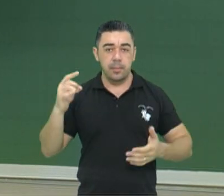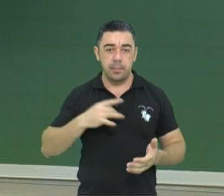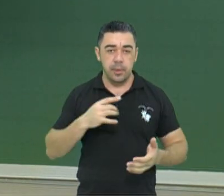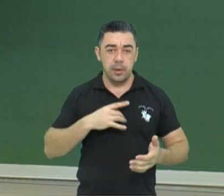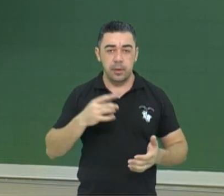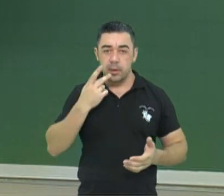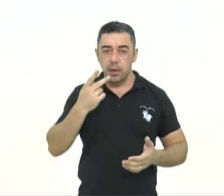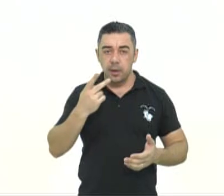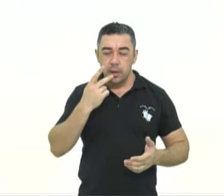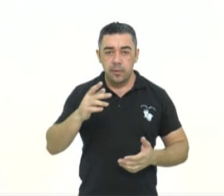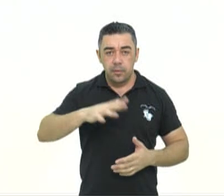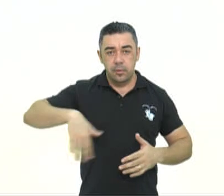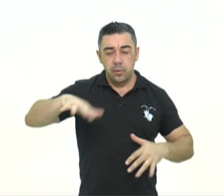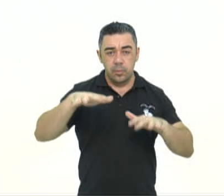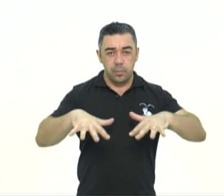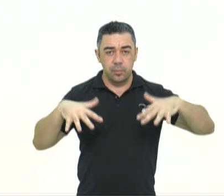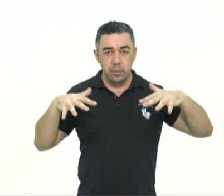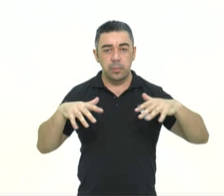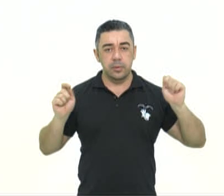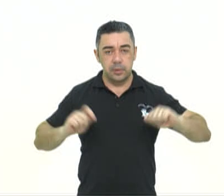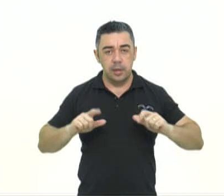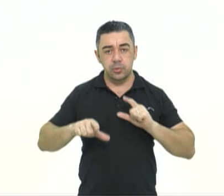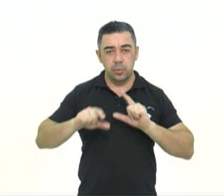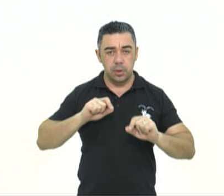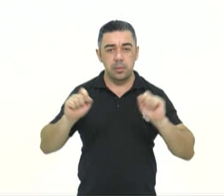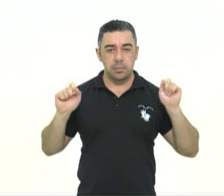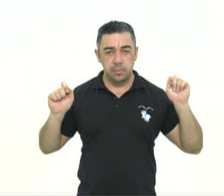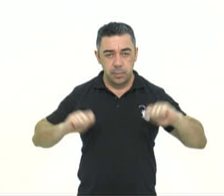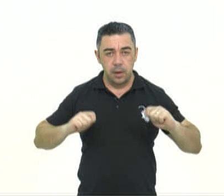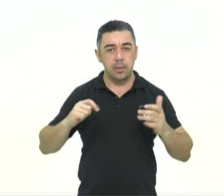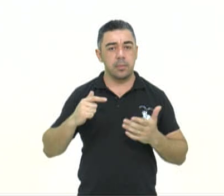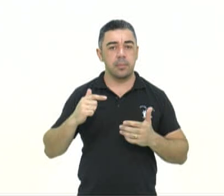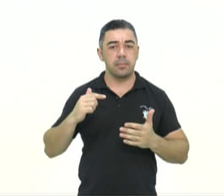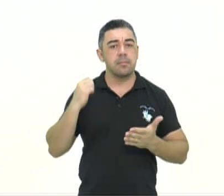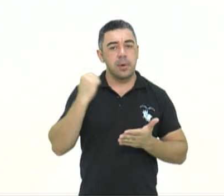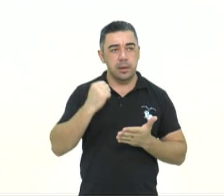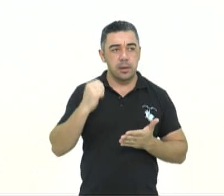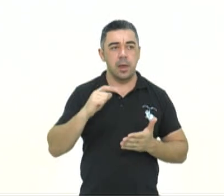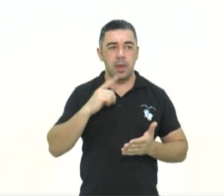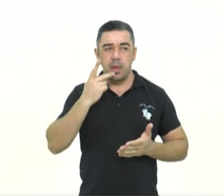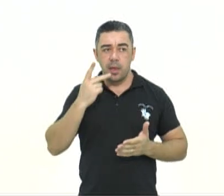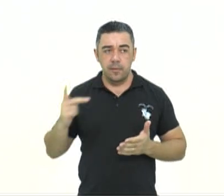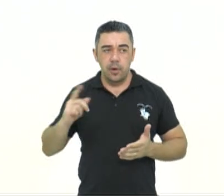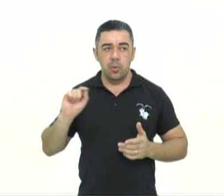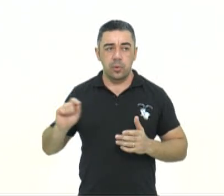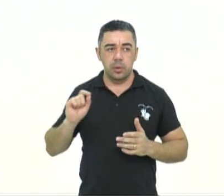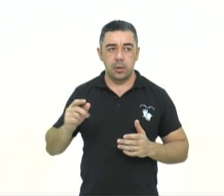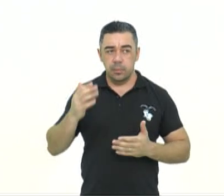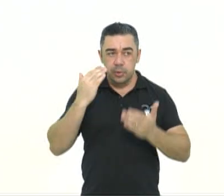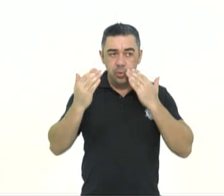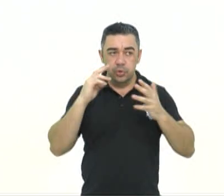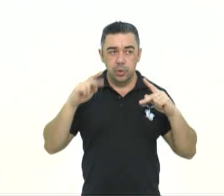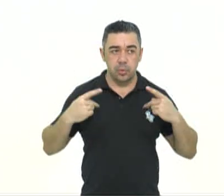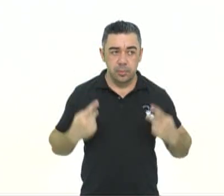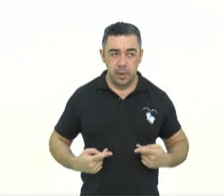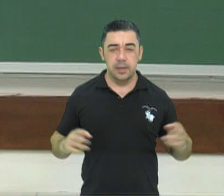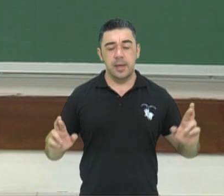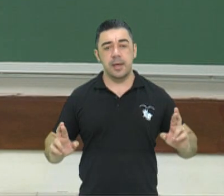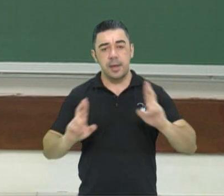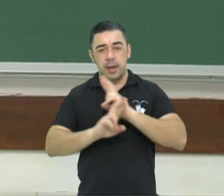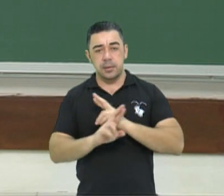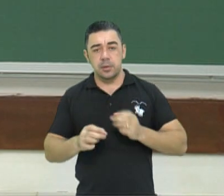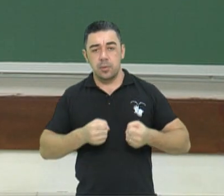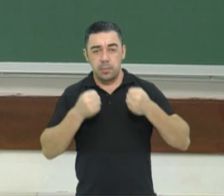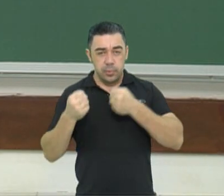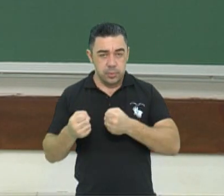se deixar o público decidir, eles podem te matar. Problematizou a psicologia humana e as relações de poder. Gente,